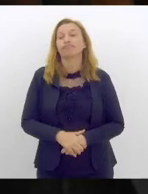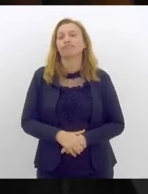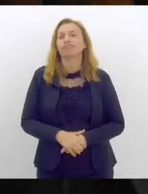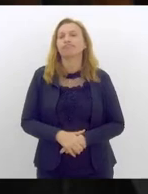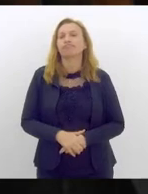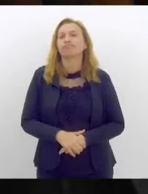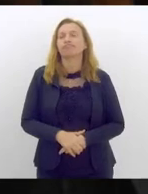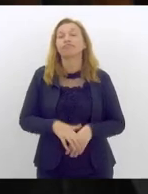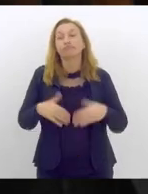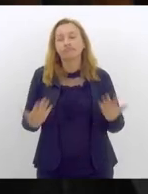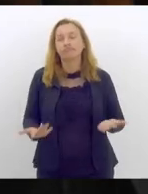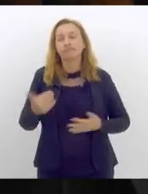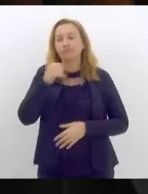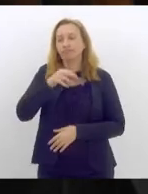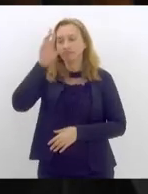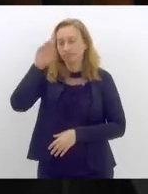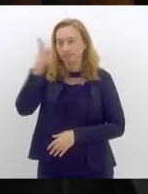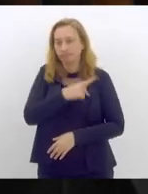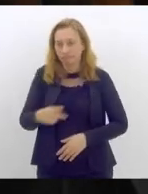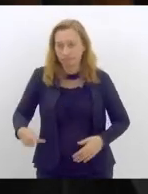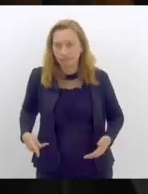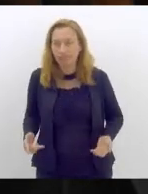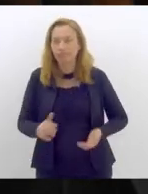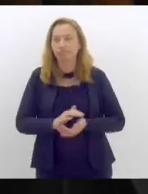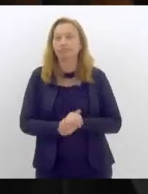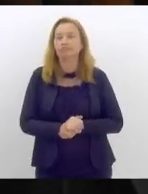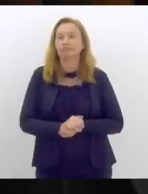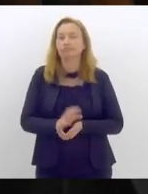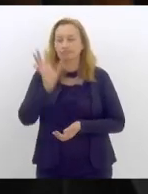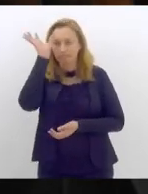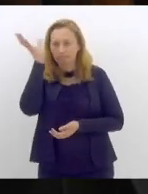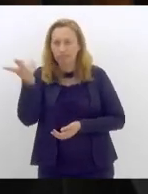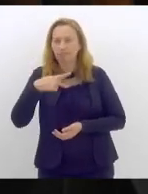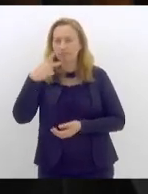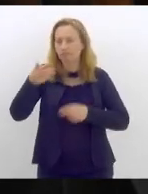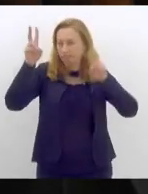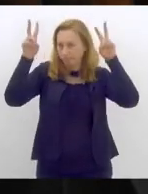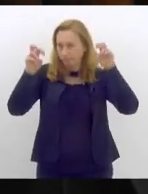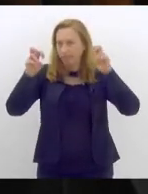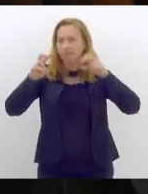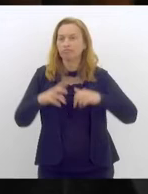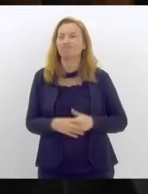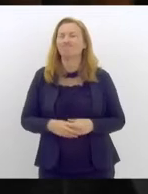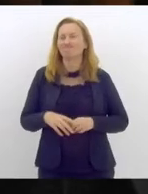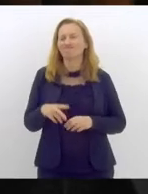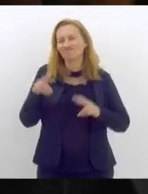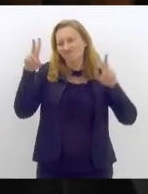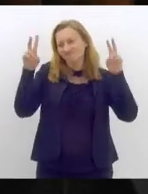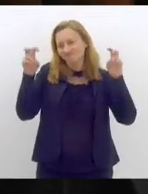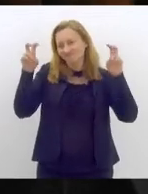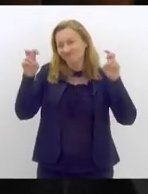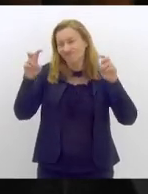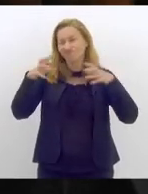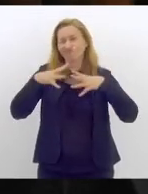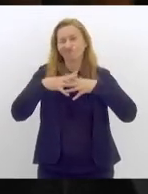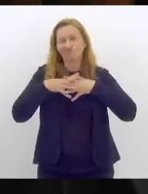então a senhora Presidente resolvi falar sobre esse tema e é um tema complexo eu